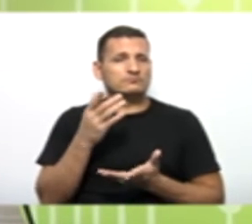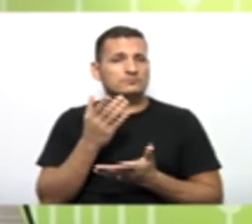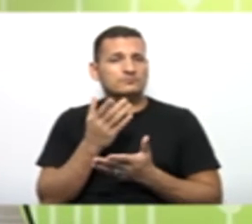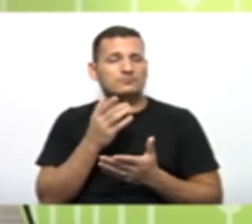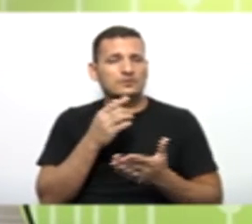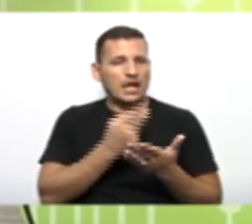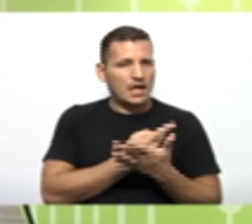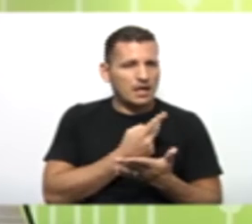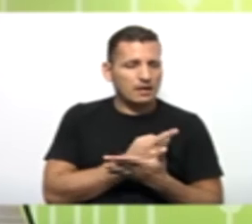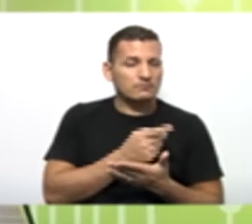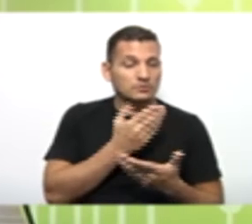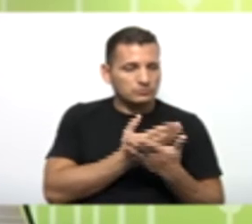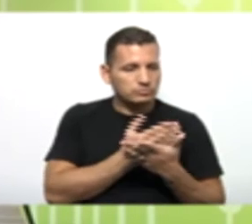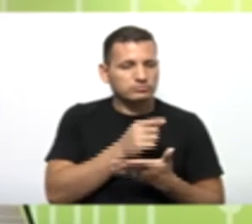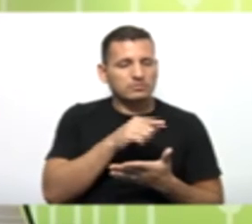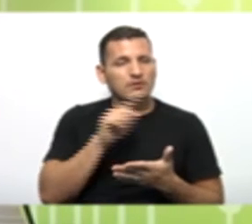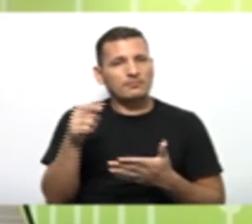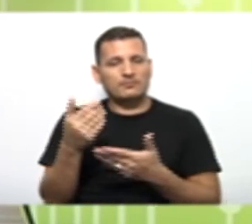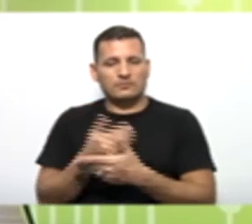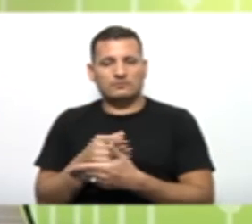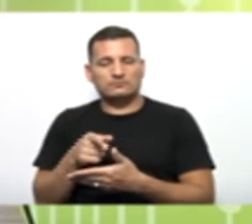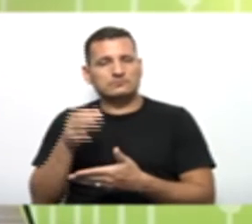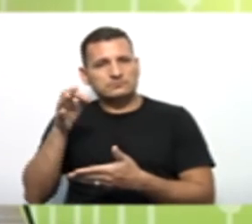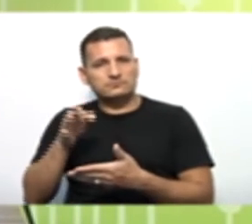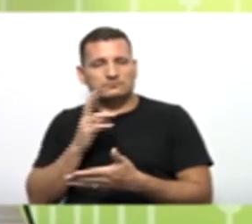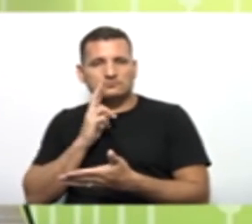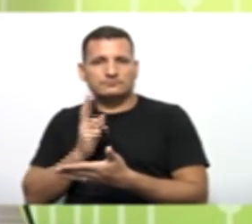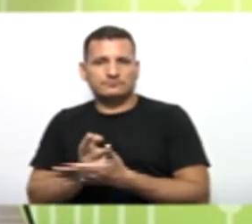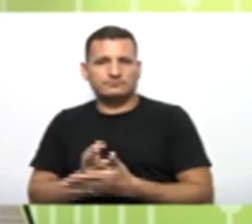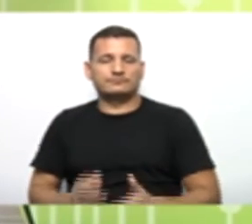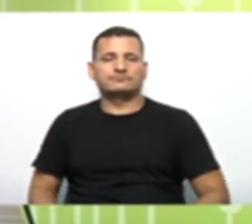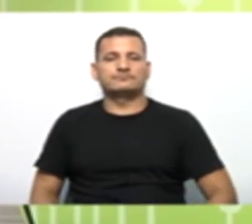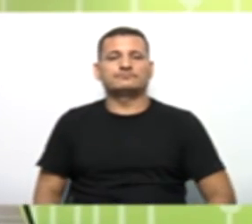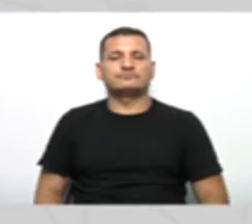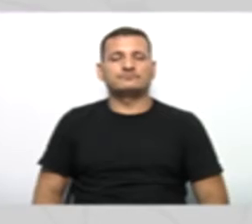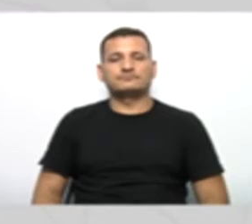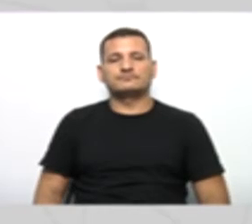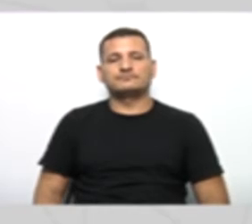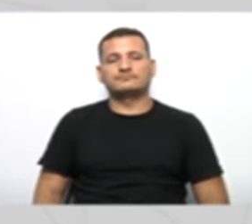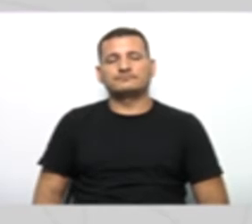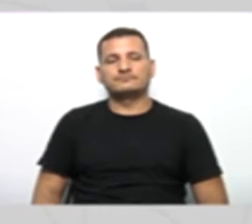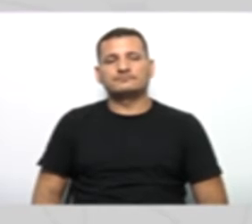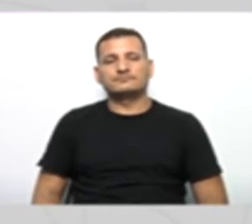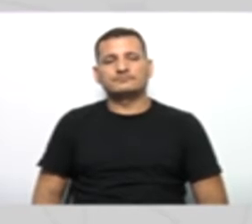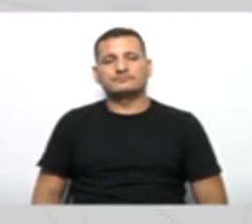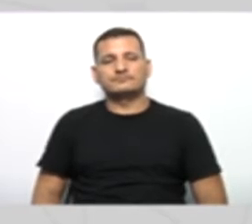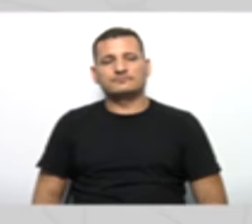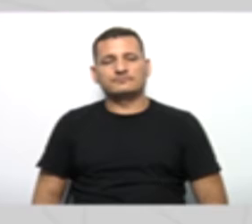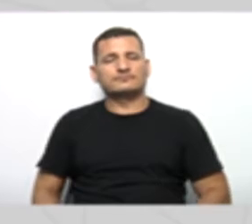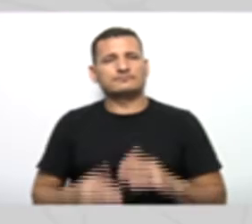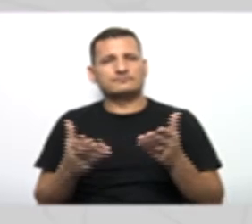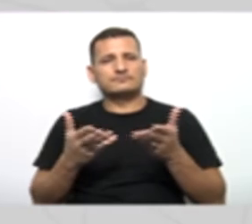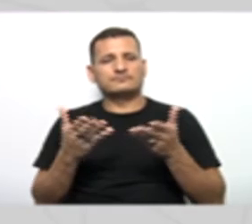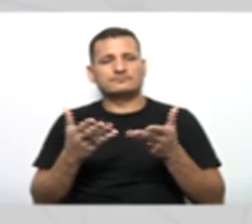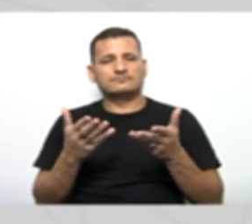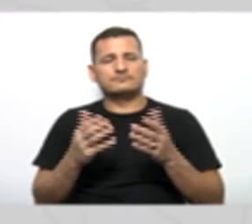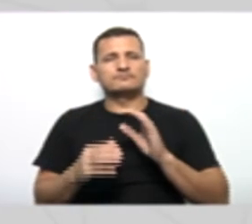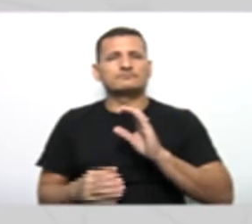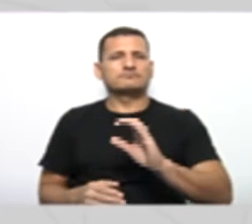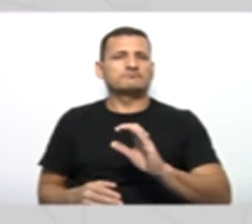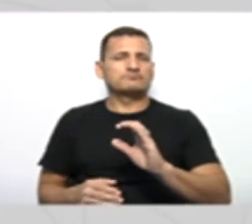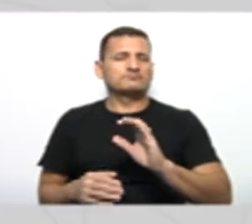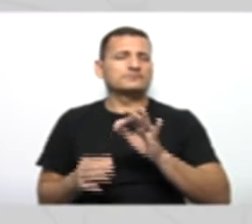errou, para que na prova você possa acertar. Agora vamos ver por que a letra C